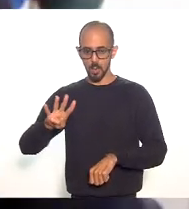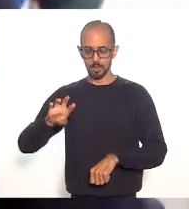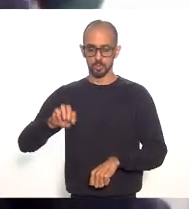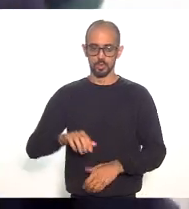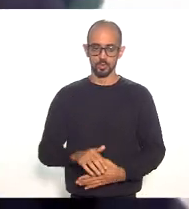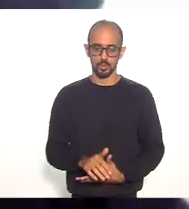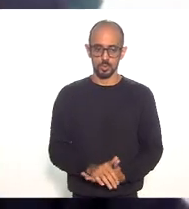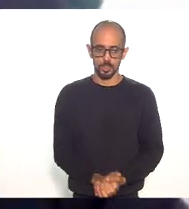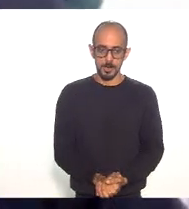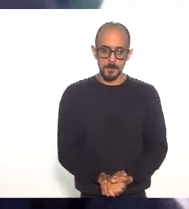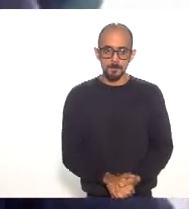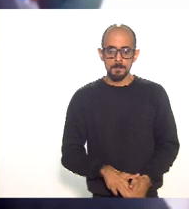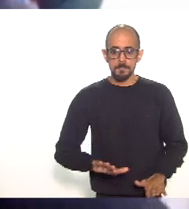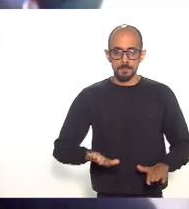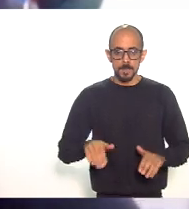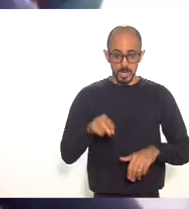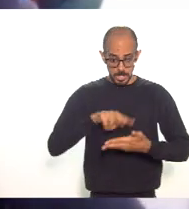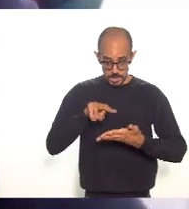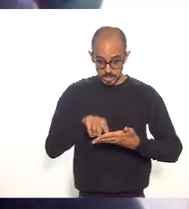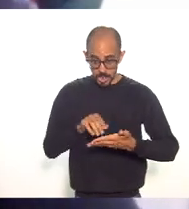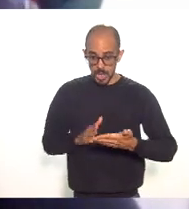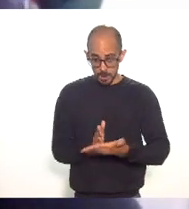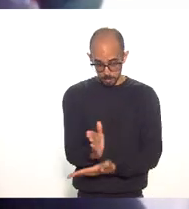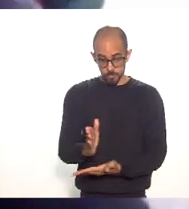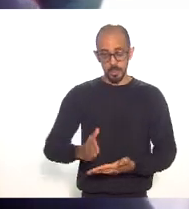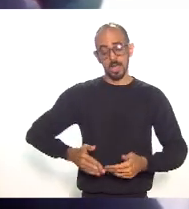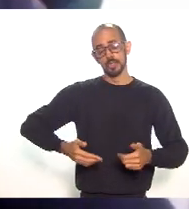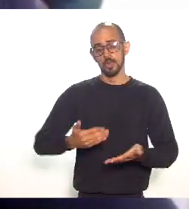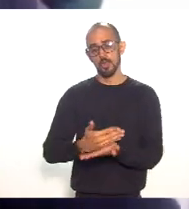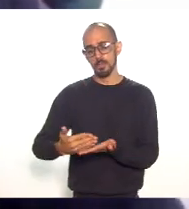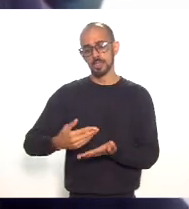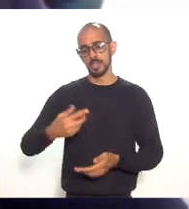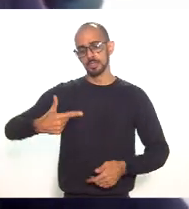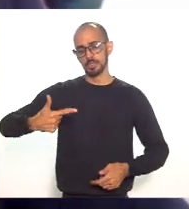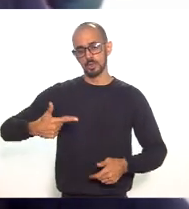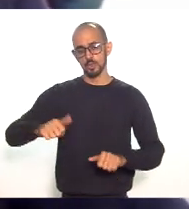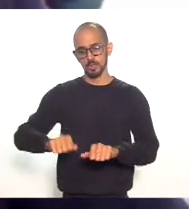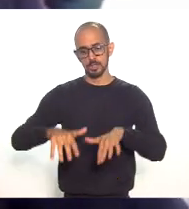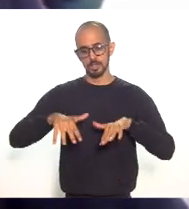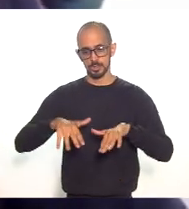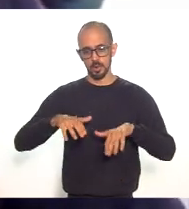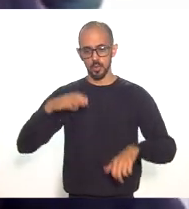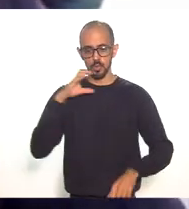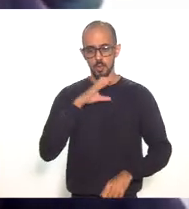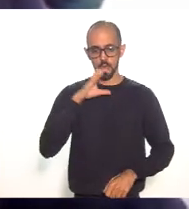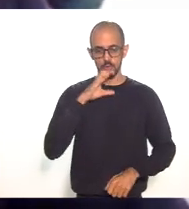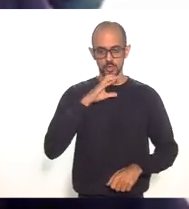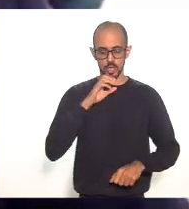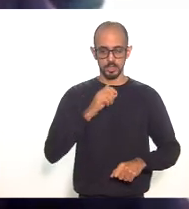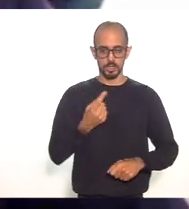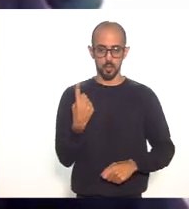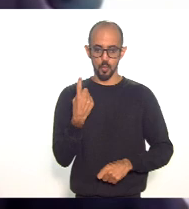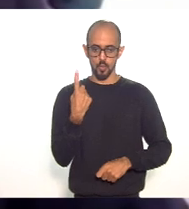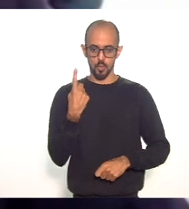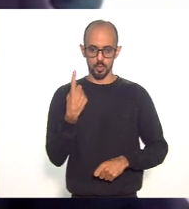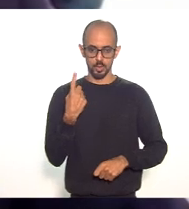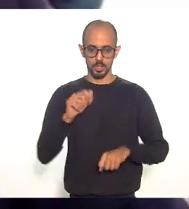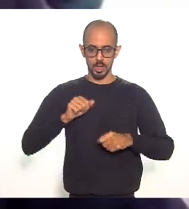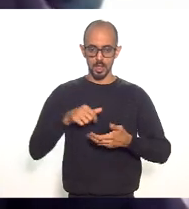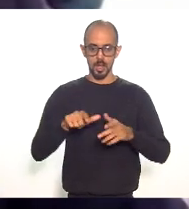ata, passamos à segunda sessão extraordinária. Em regime de urgência e discussão única, projeto de